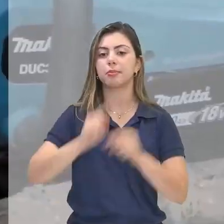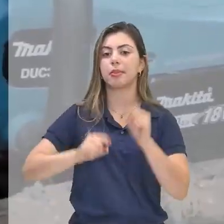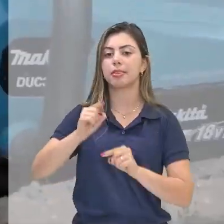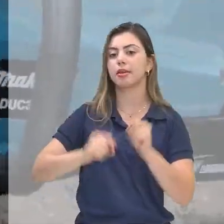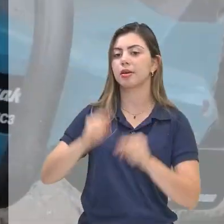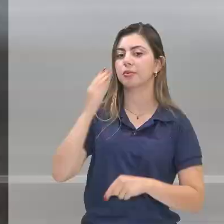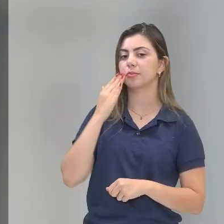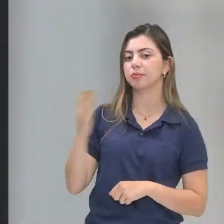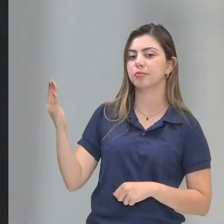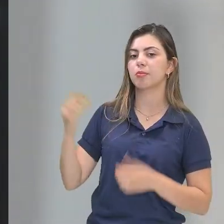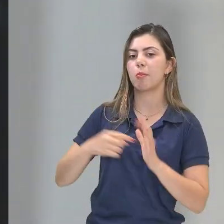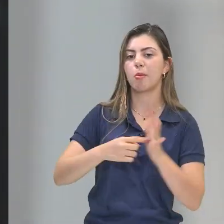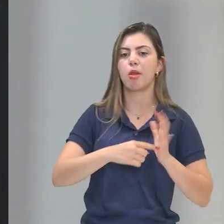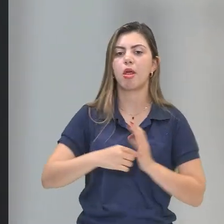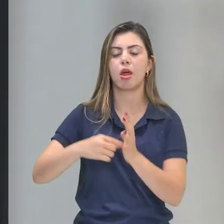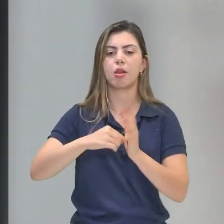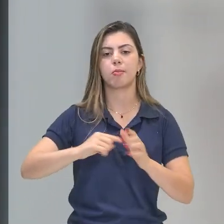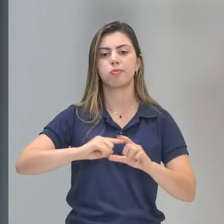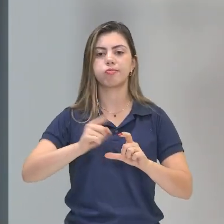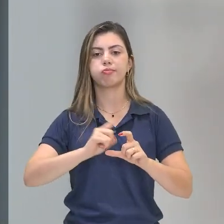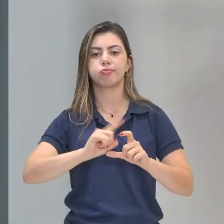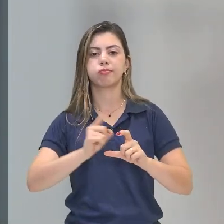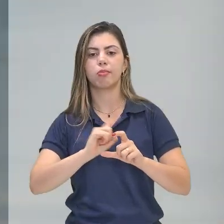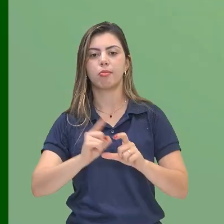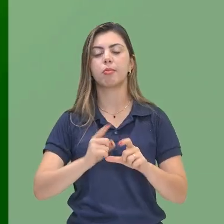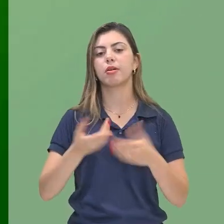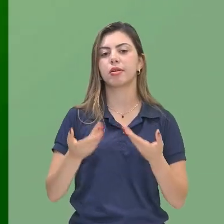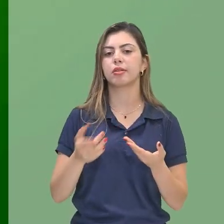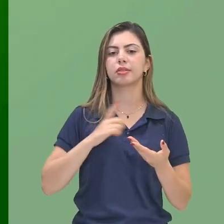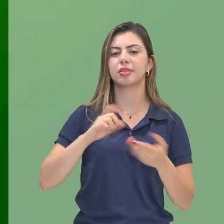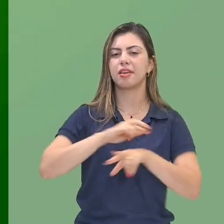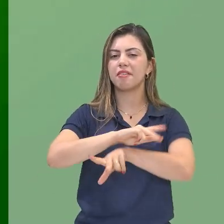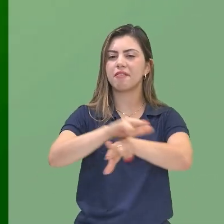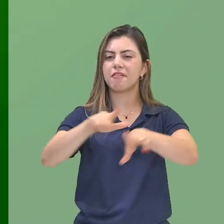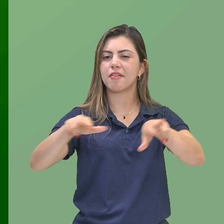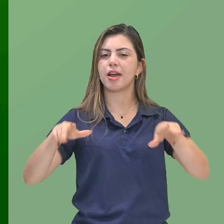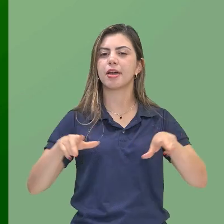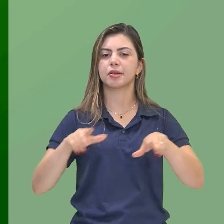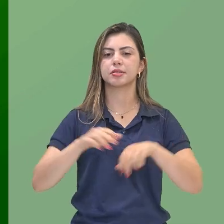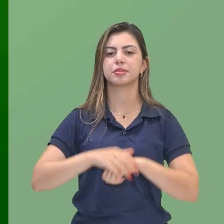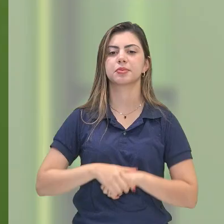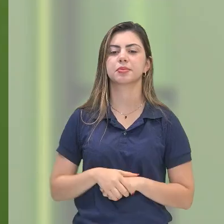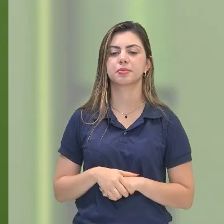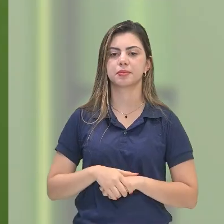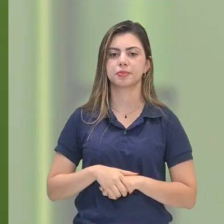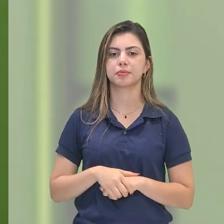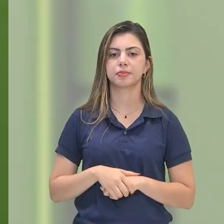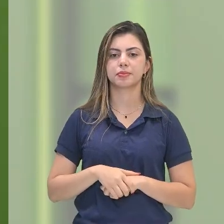exemplo, motores, amperímetros, voltímetros e galvanômetros.